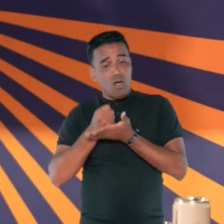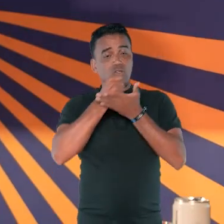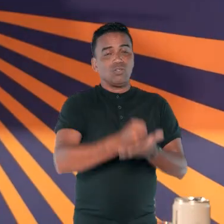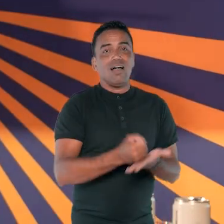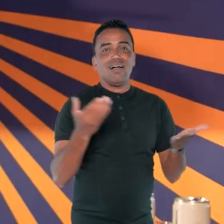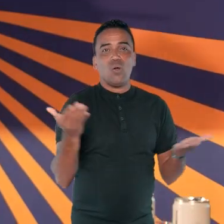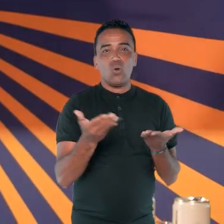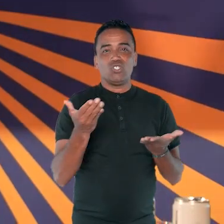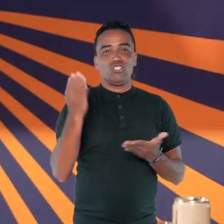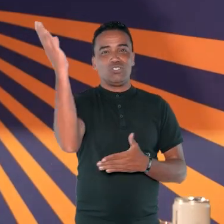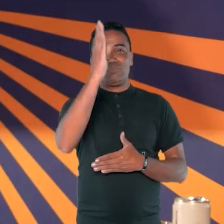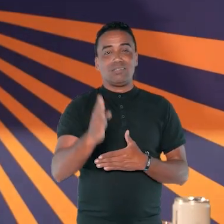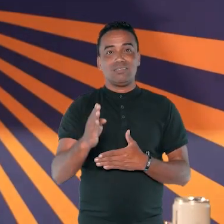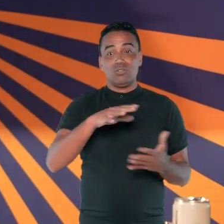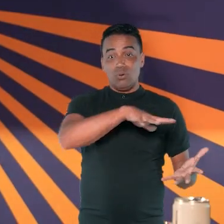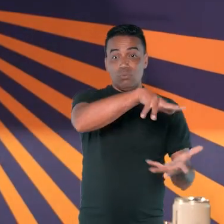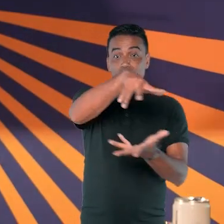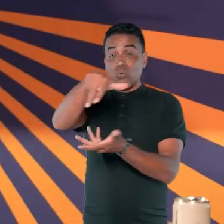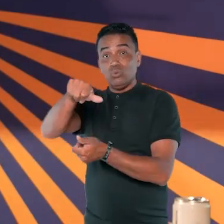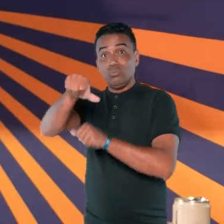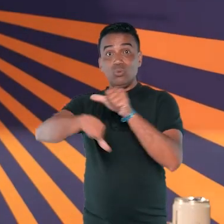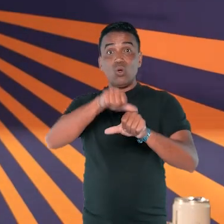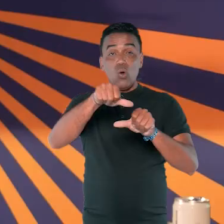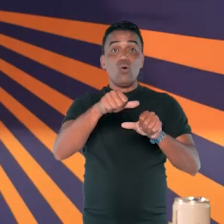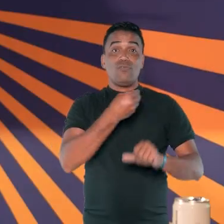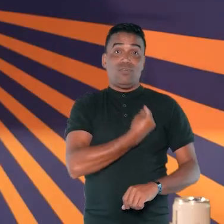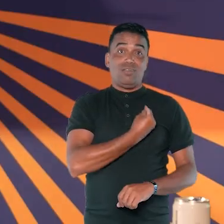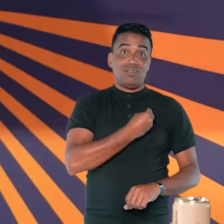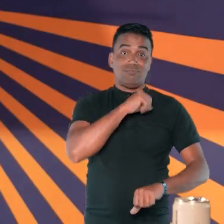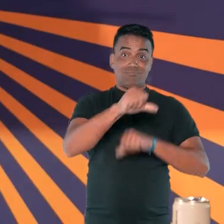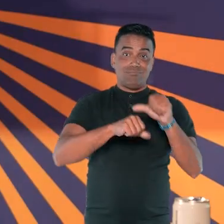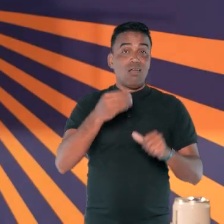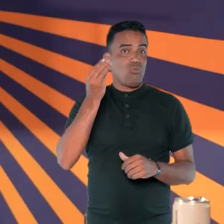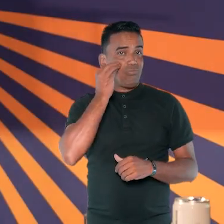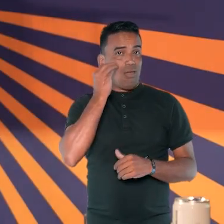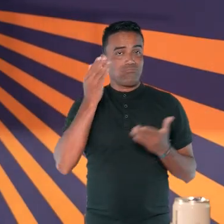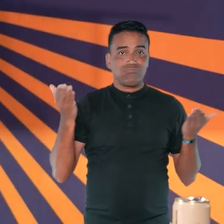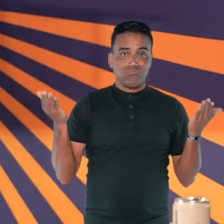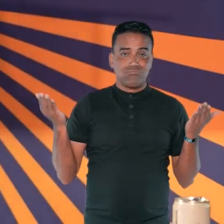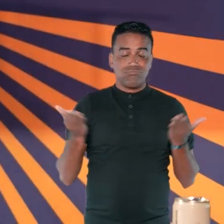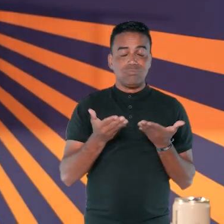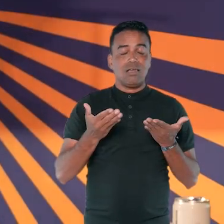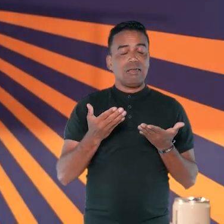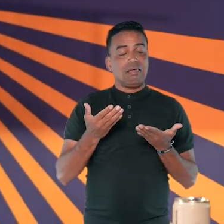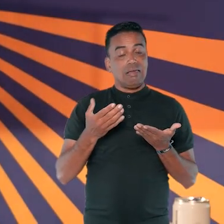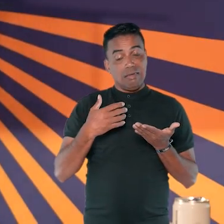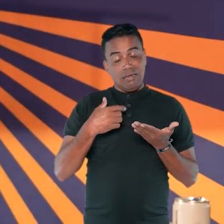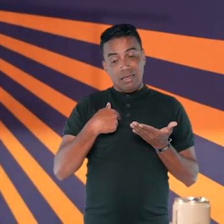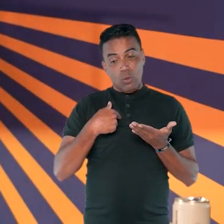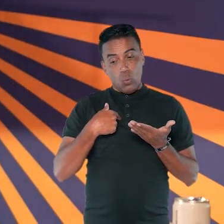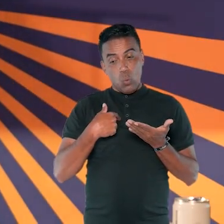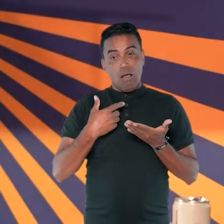país. Mudou o mundo, mudou a vida. Eu tento hoje me educar, me